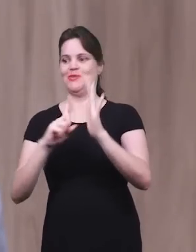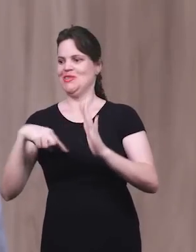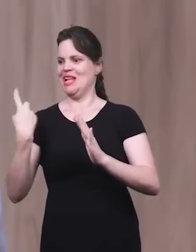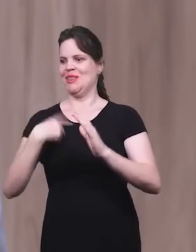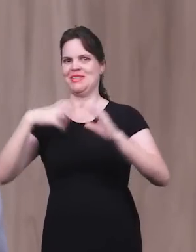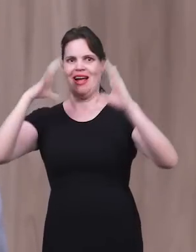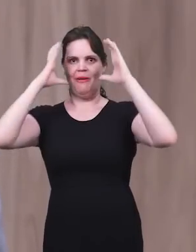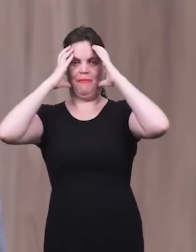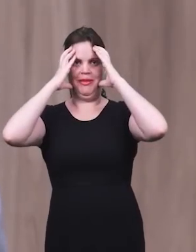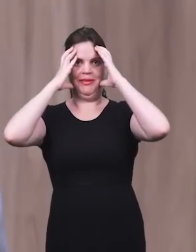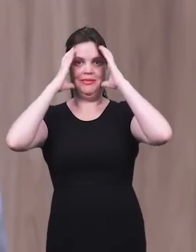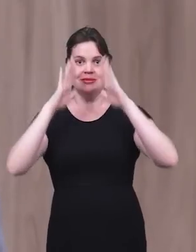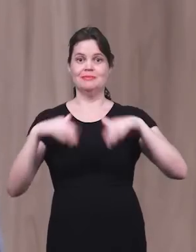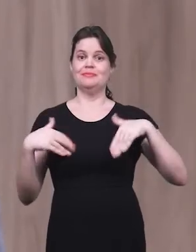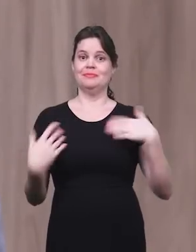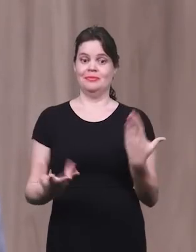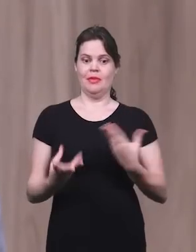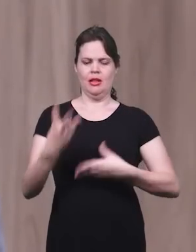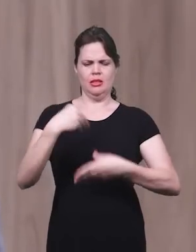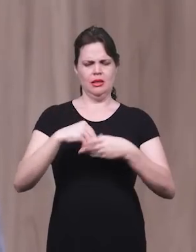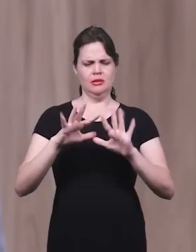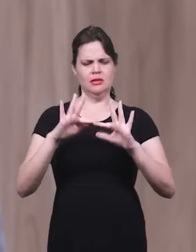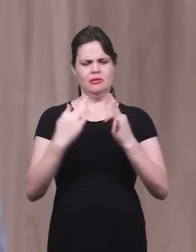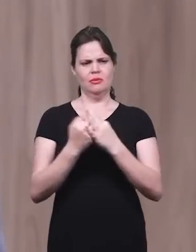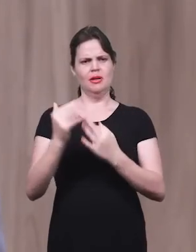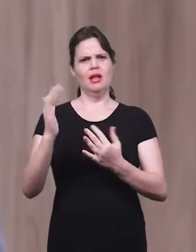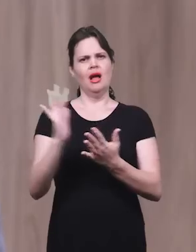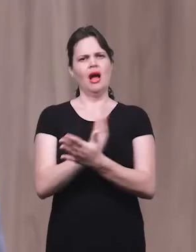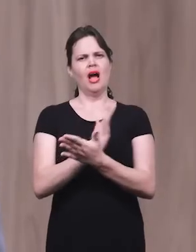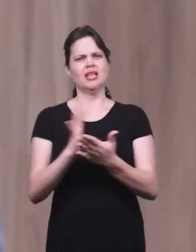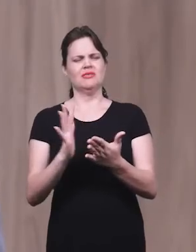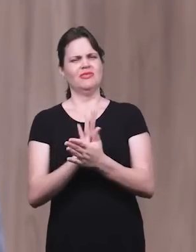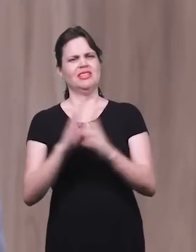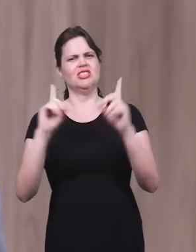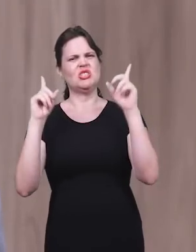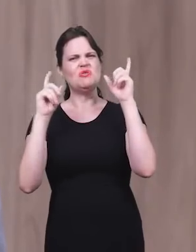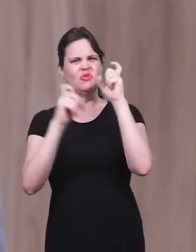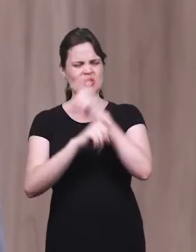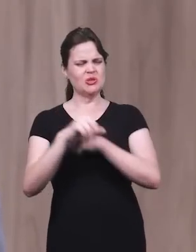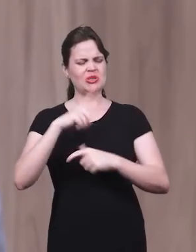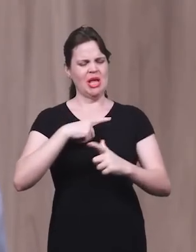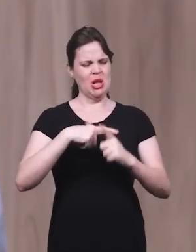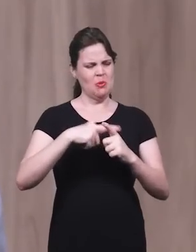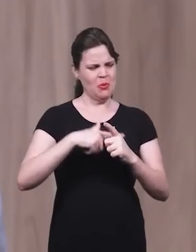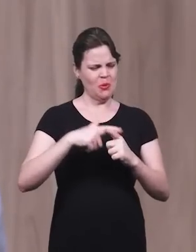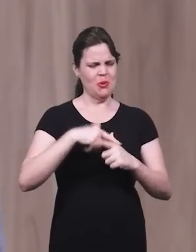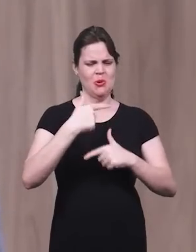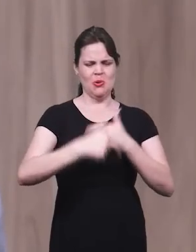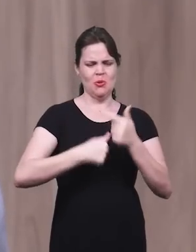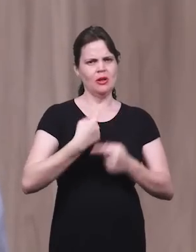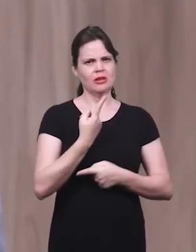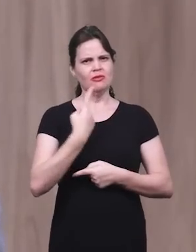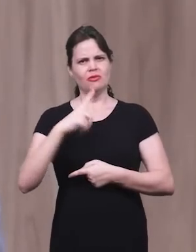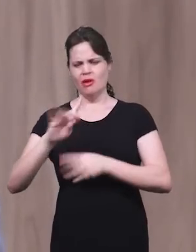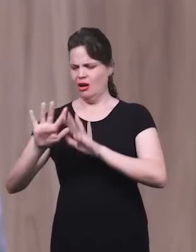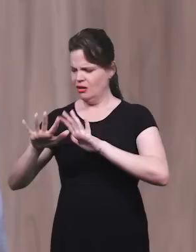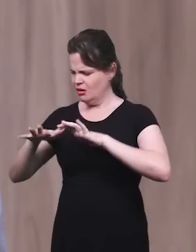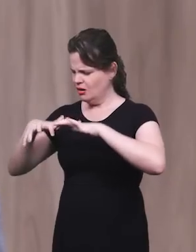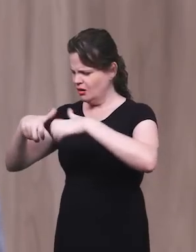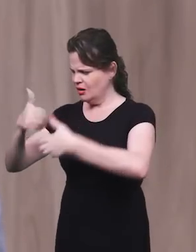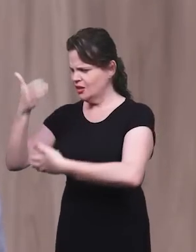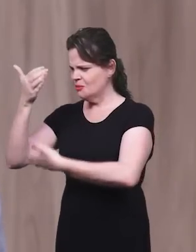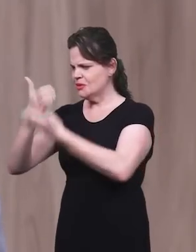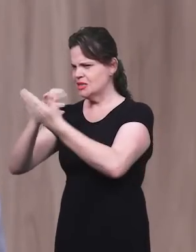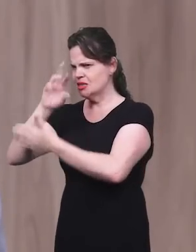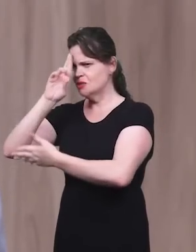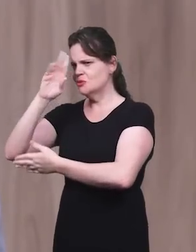vezes, quando na nossa família nós entramos numa dificuldade, vai aos pés do Senhor, faça o que Abraão fez, vai aos pés do